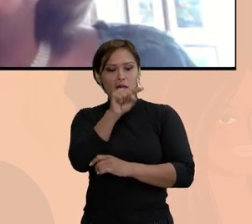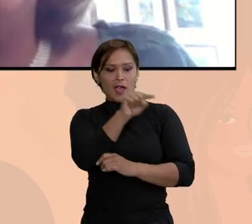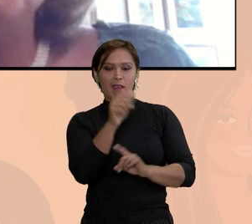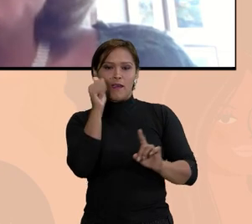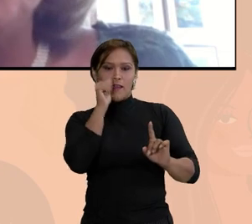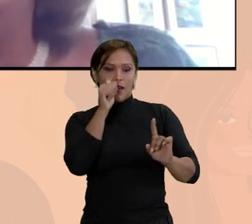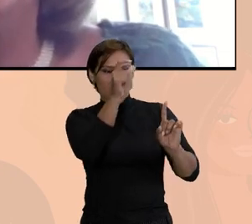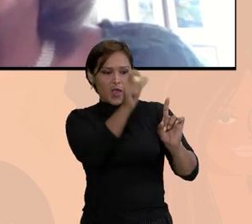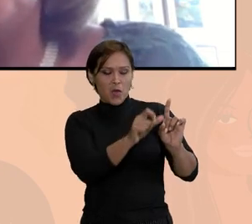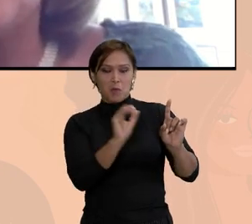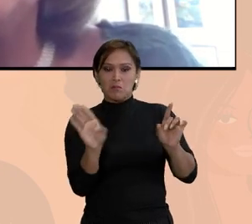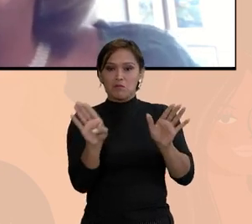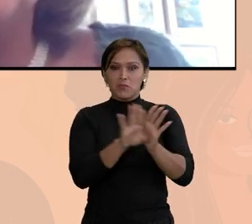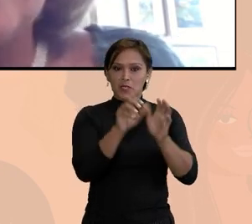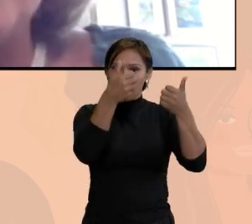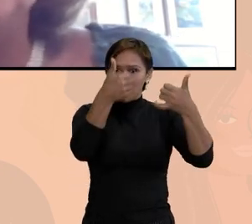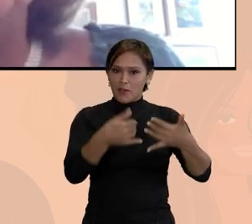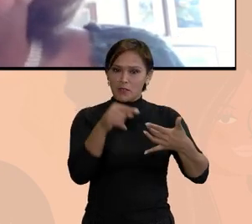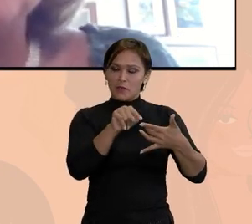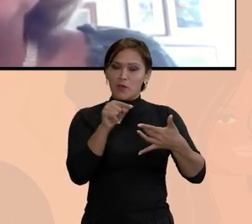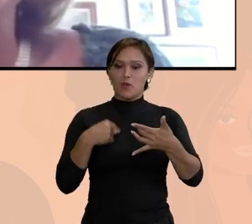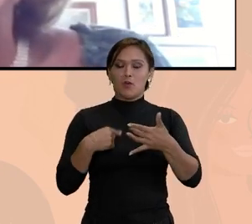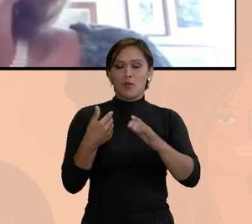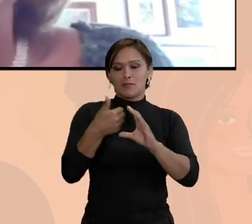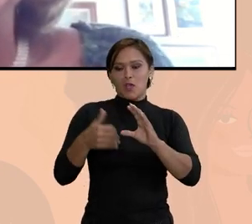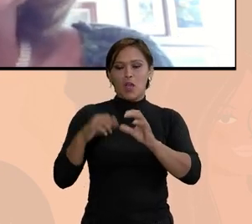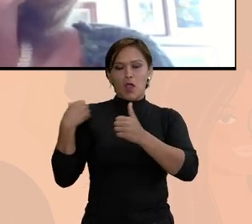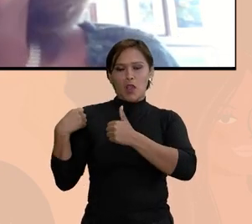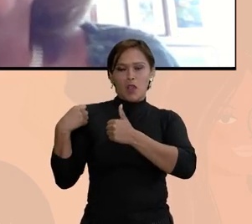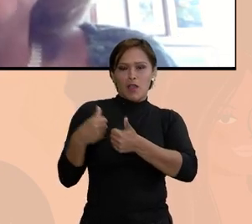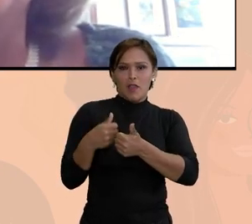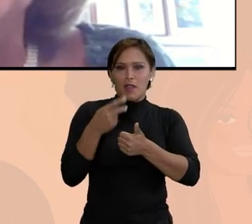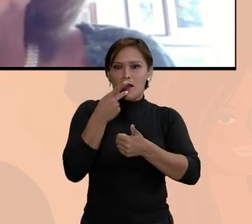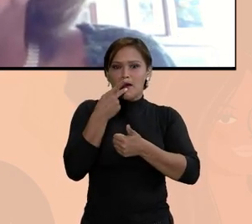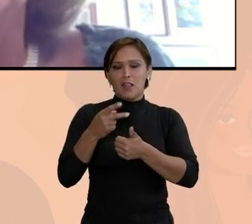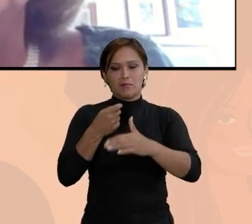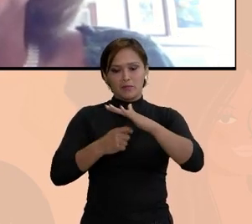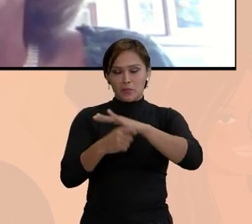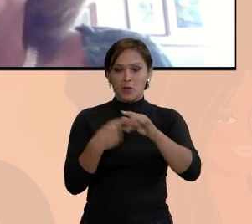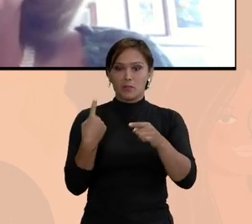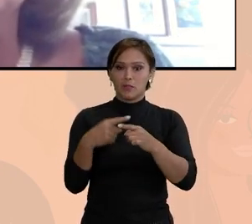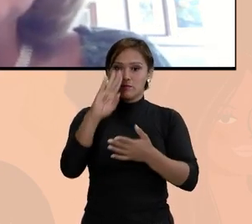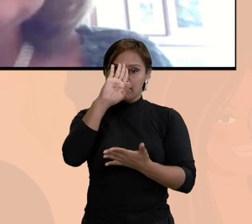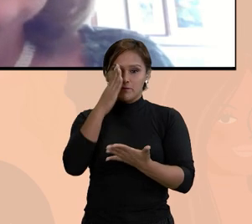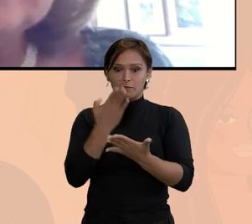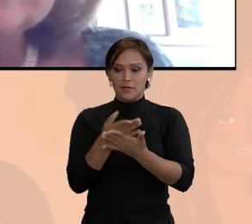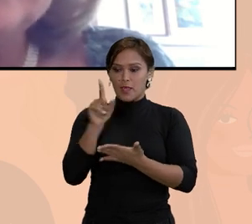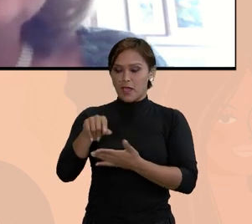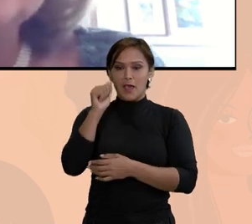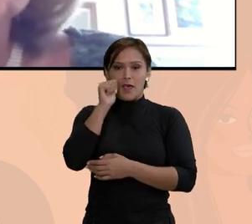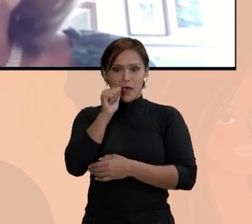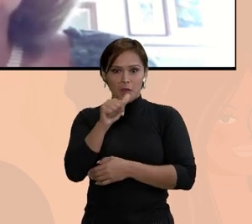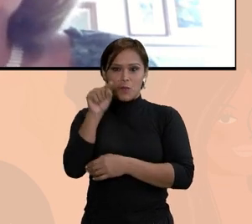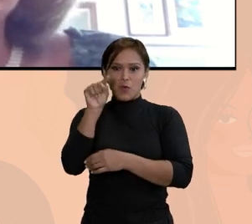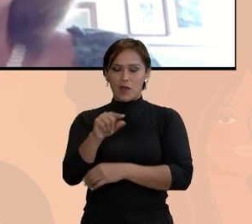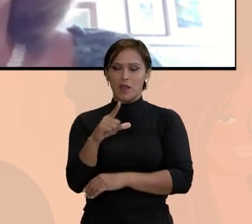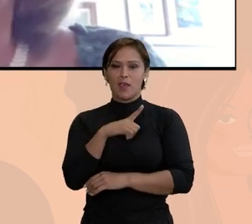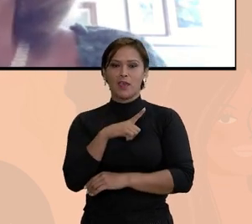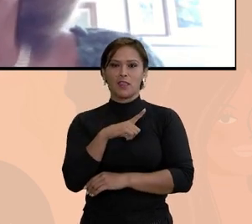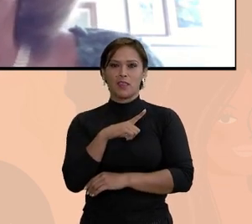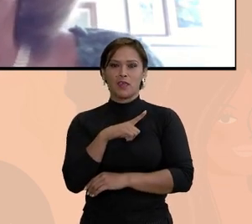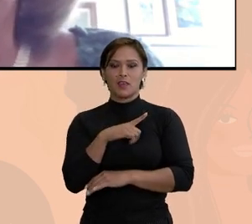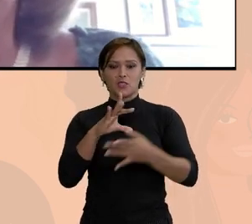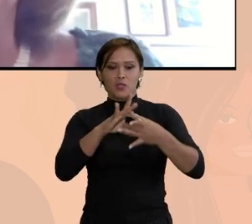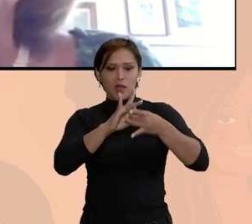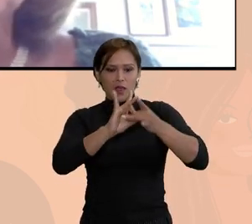falar foi a sócia fundadora do Grupo Sabin, Janete Vaz, eleita recentemente pela revista Forbes, uma das mulheres